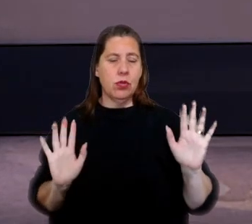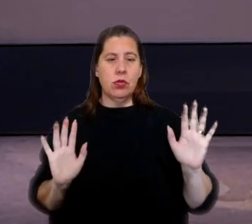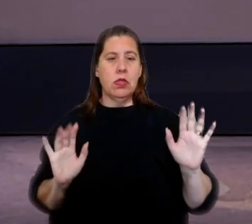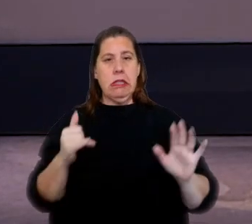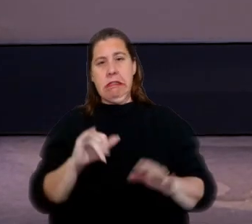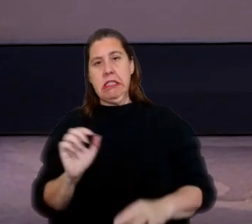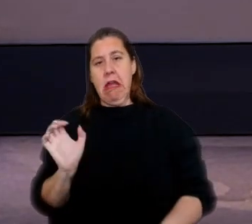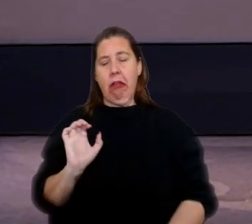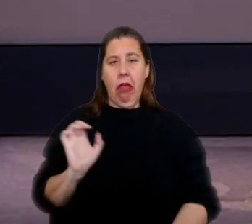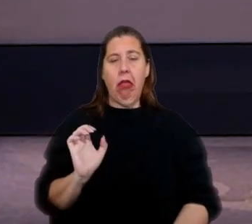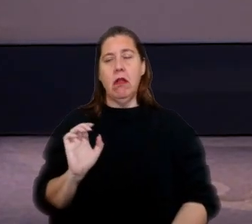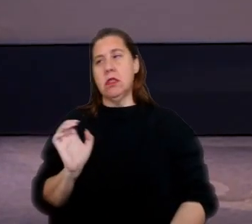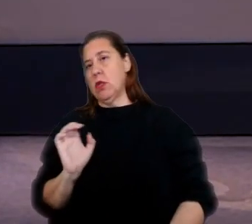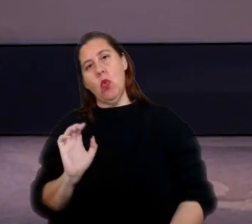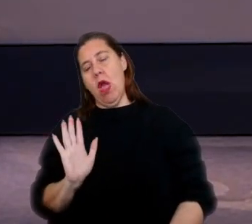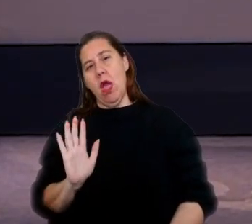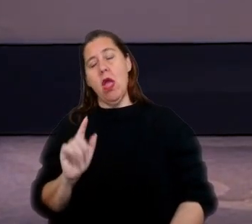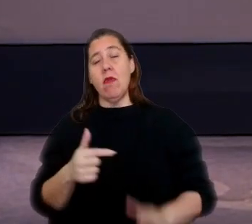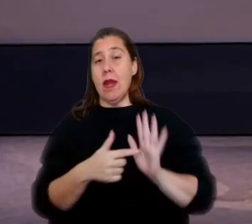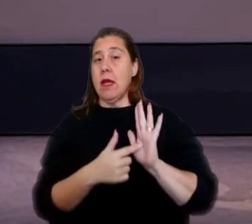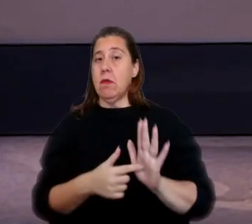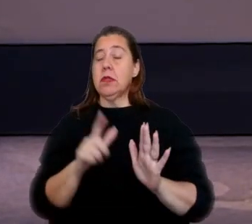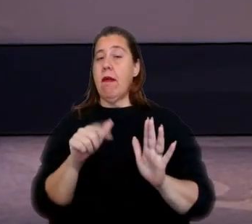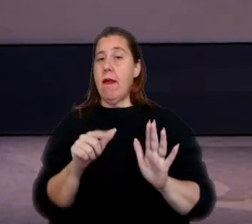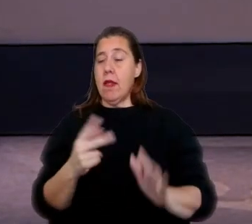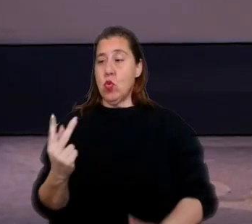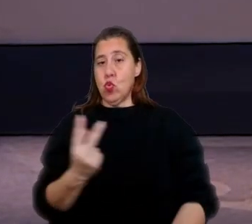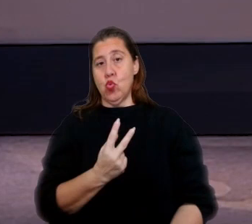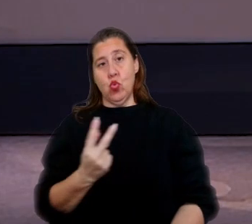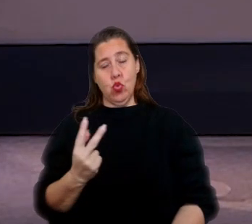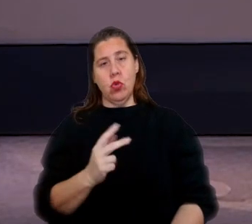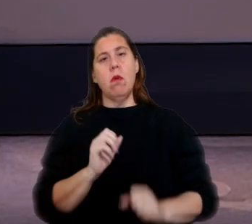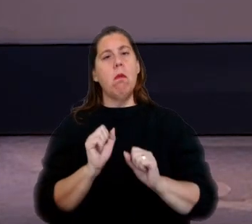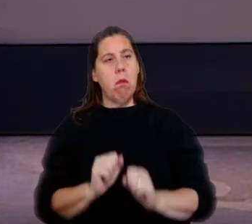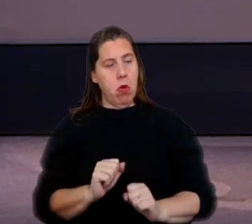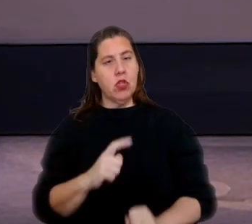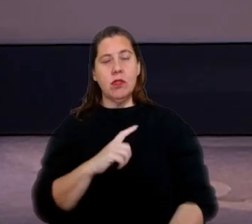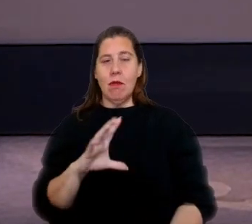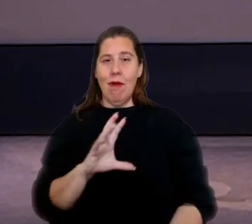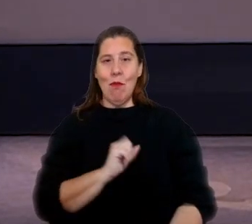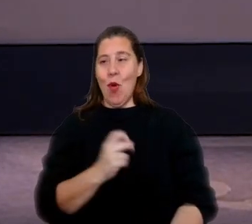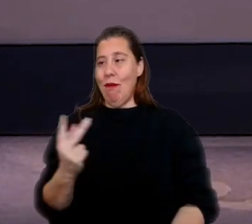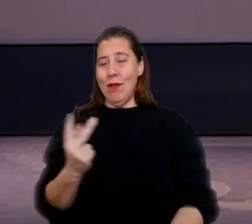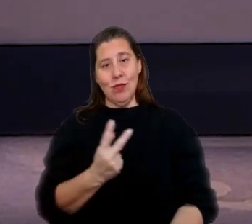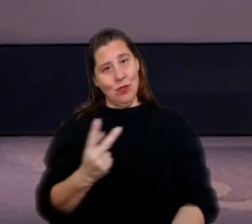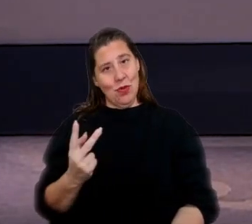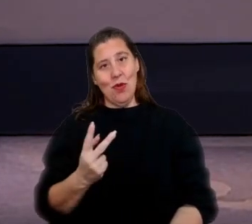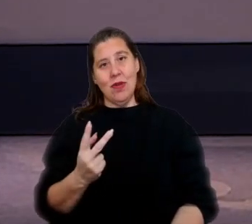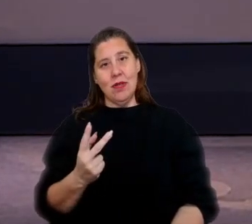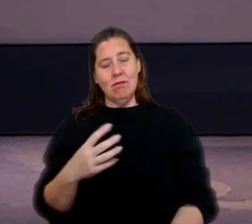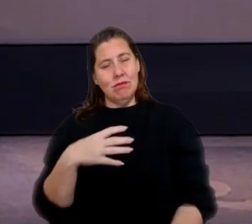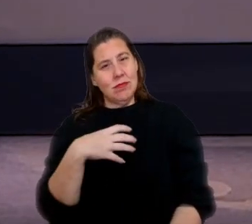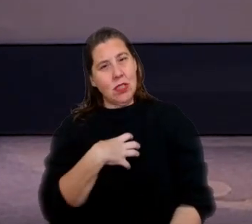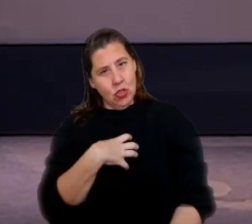preocupado com se é gay, se não é gay. O que ele quer ressaltar é que os meninos podem sim ter afeto um pelo